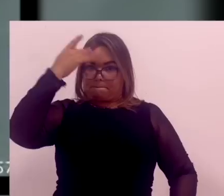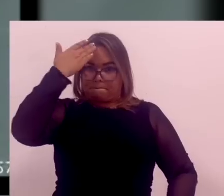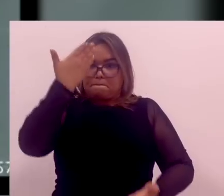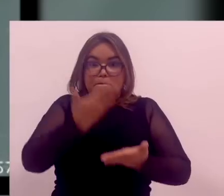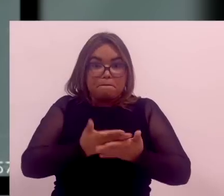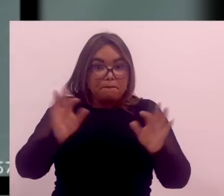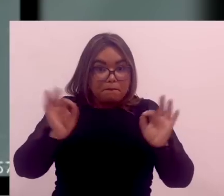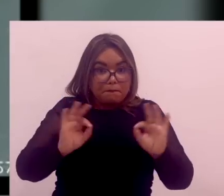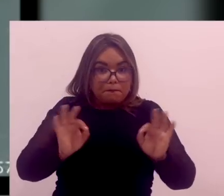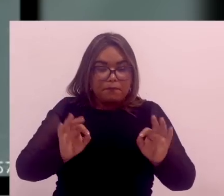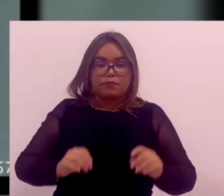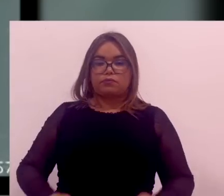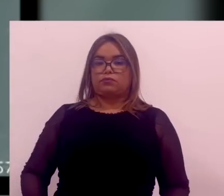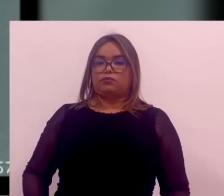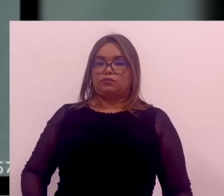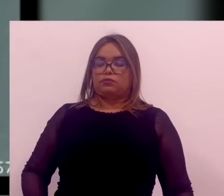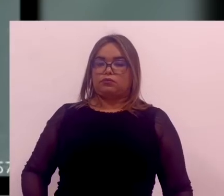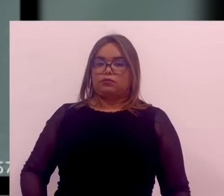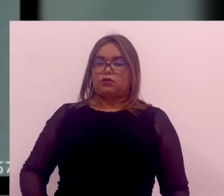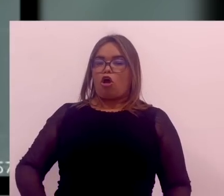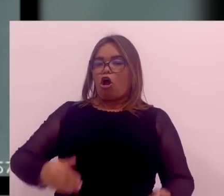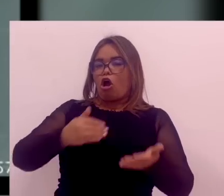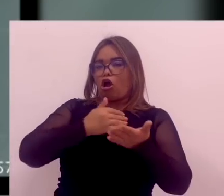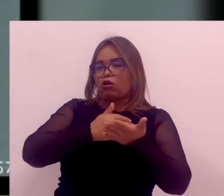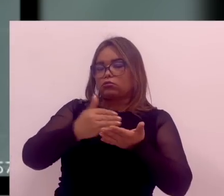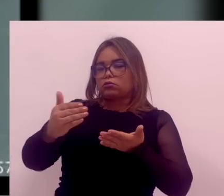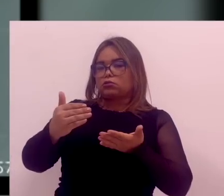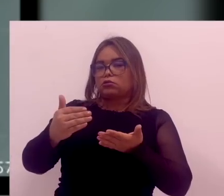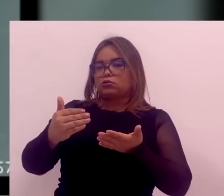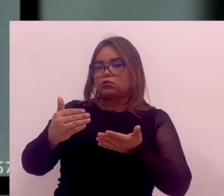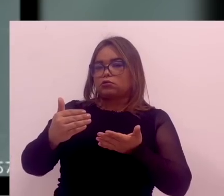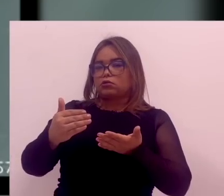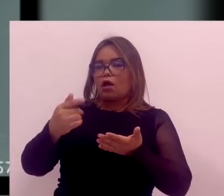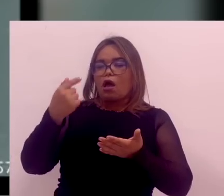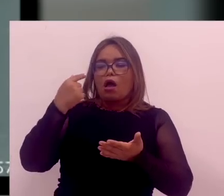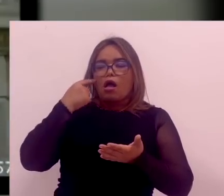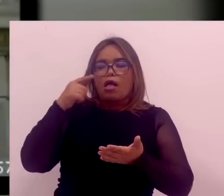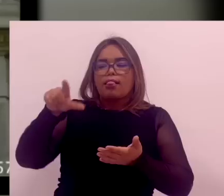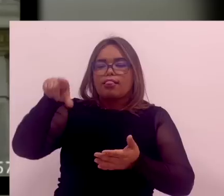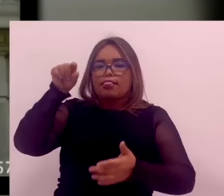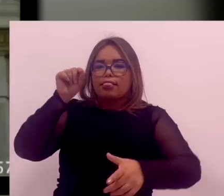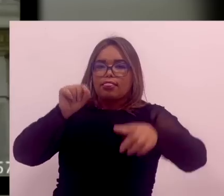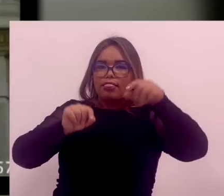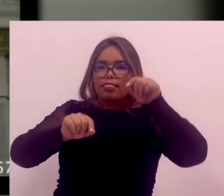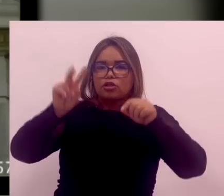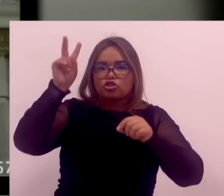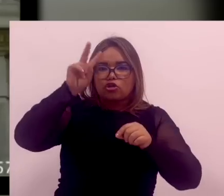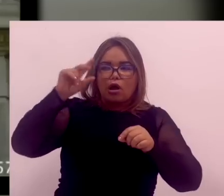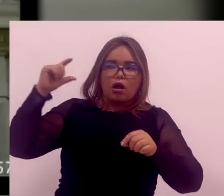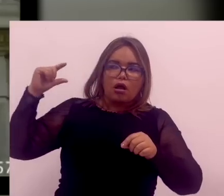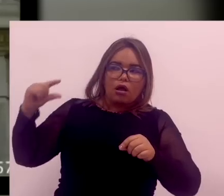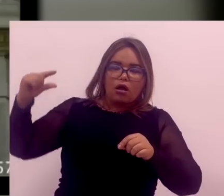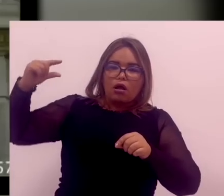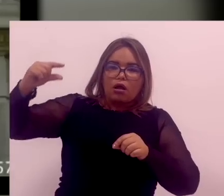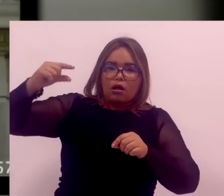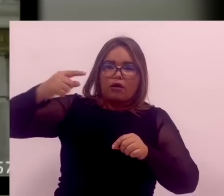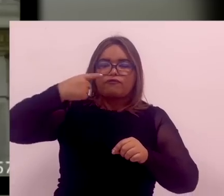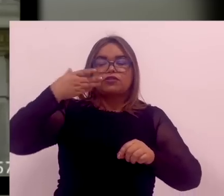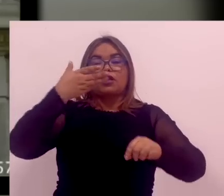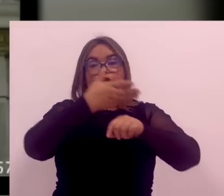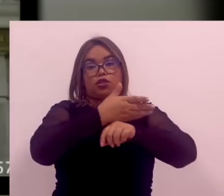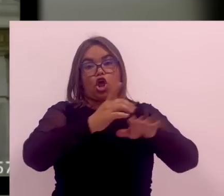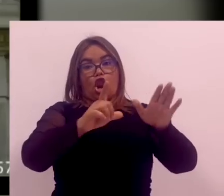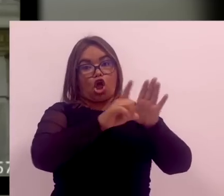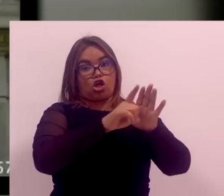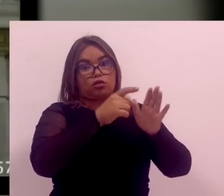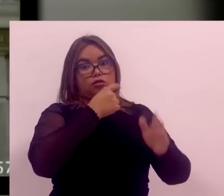nisso. E assim nós começamos a lidar com os pedacinhos da história. Quando você entra numa loja da Inglaterra,